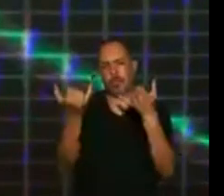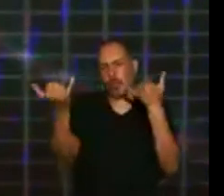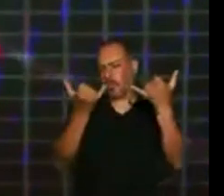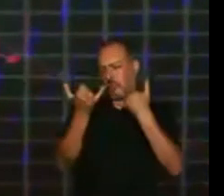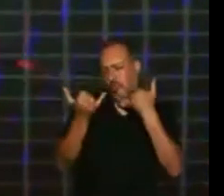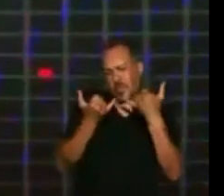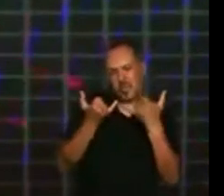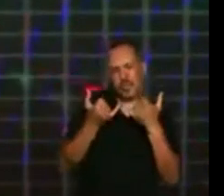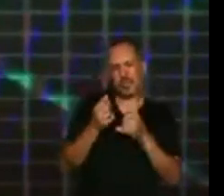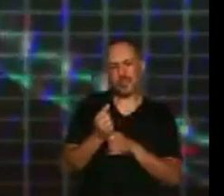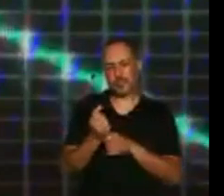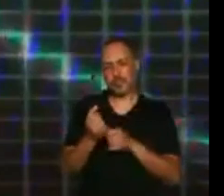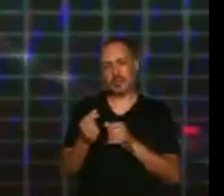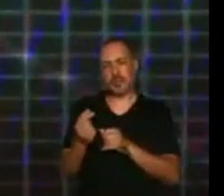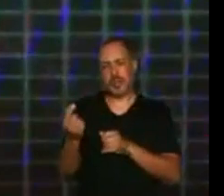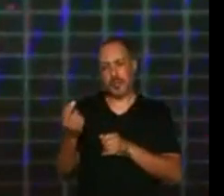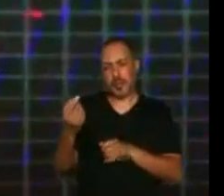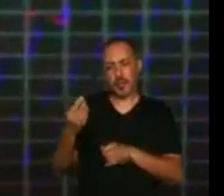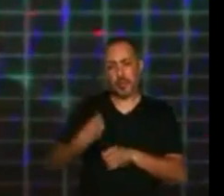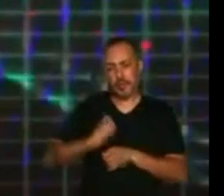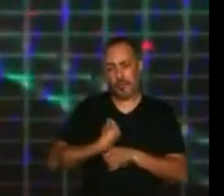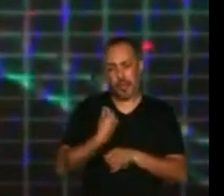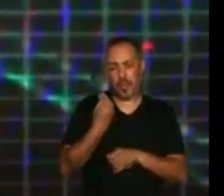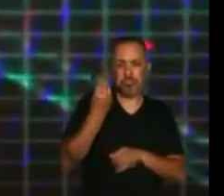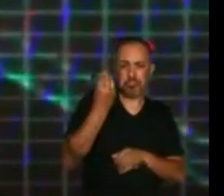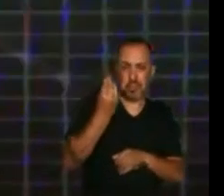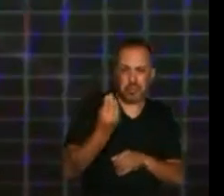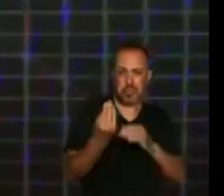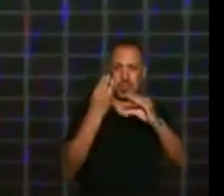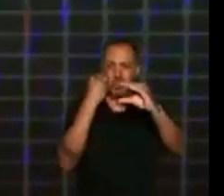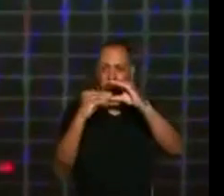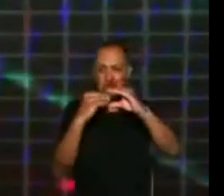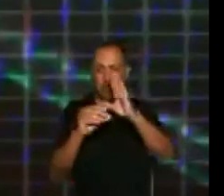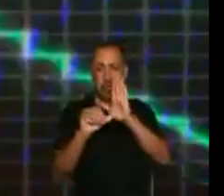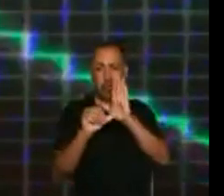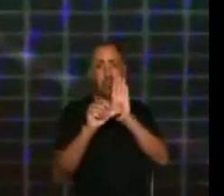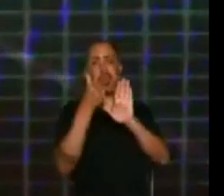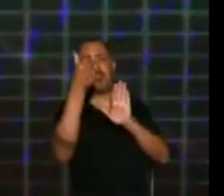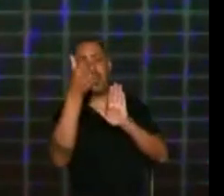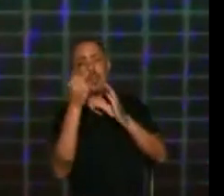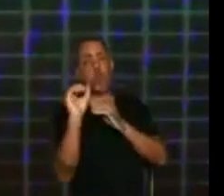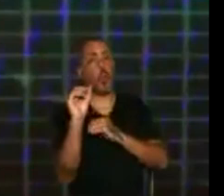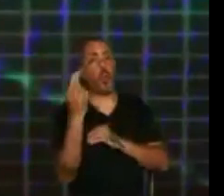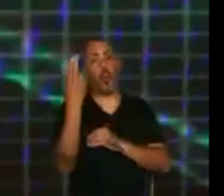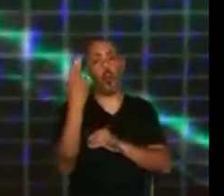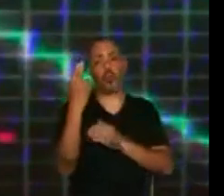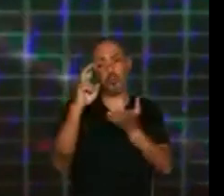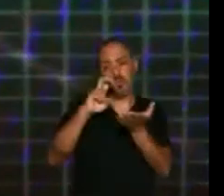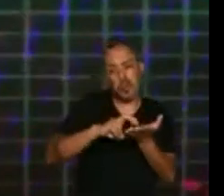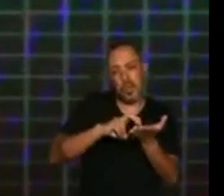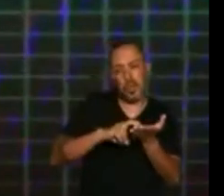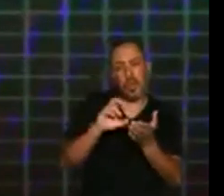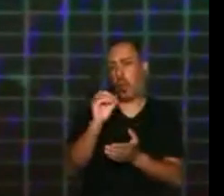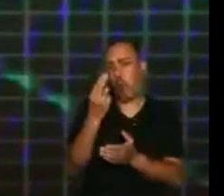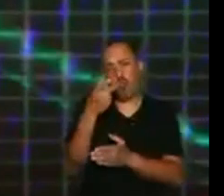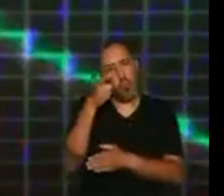se você acabou de chegar aqui, é a primeira coisa que você está vendo do Ecosistema Connection, se você viu hoje de manhã, se você viu